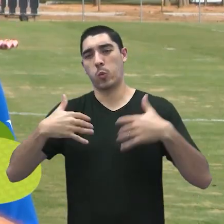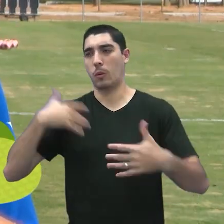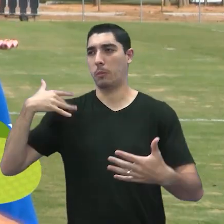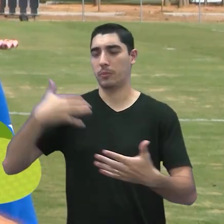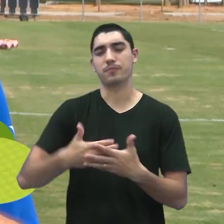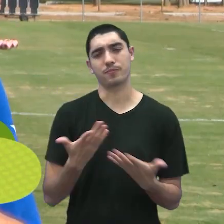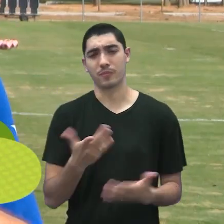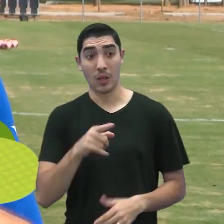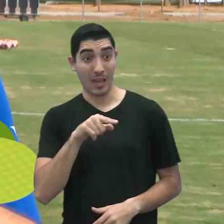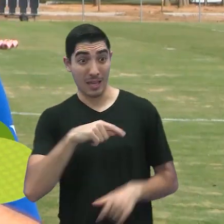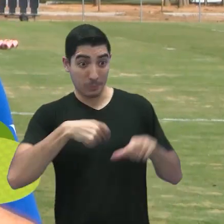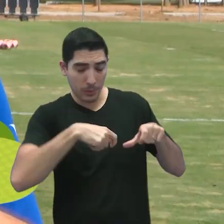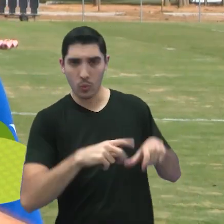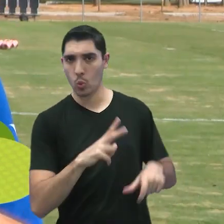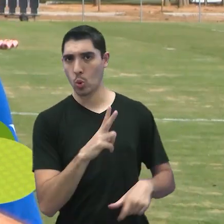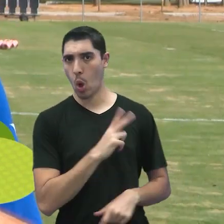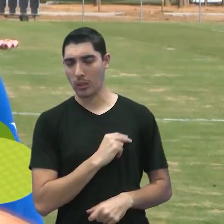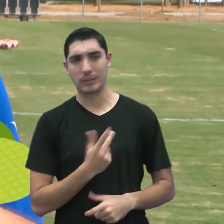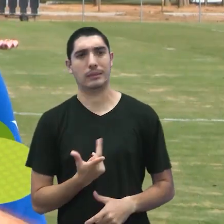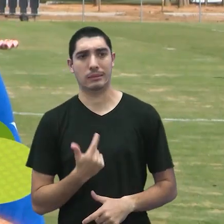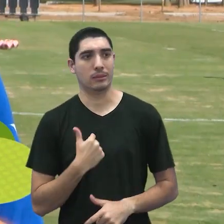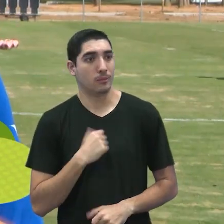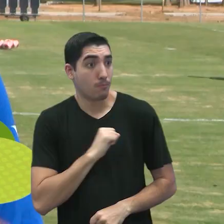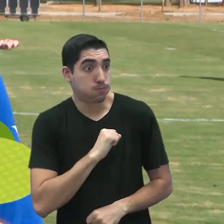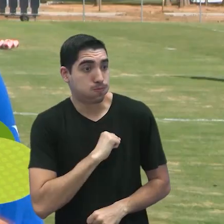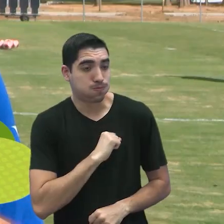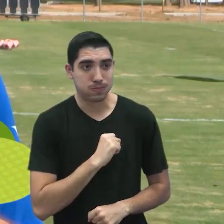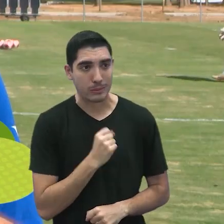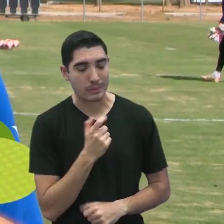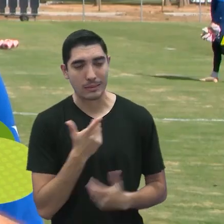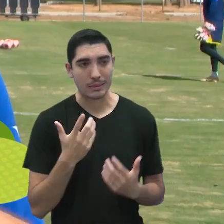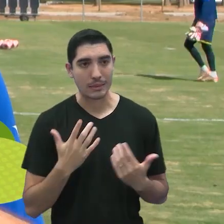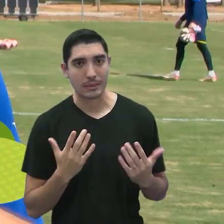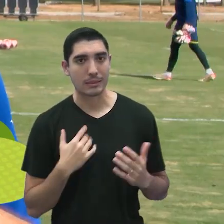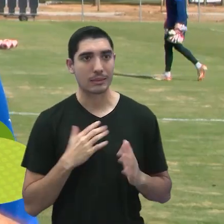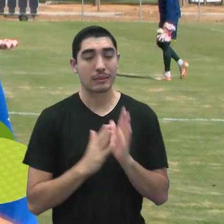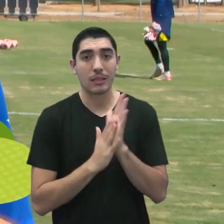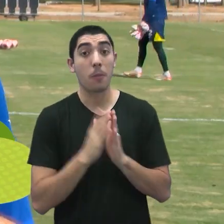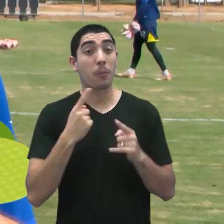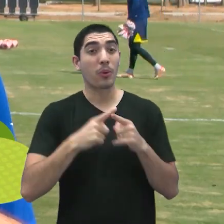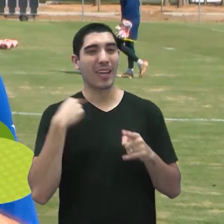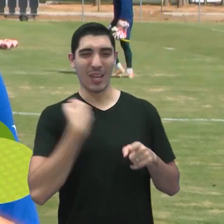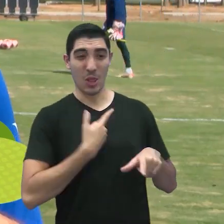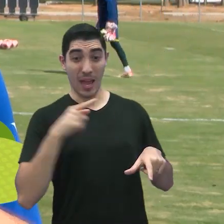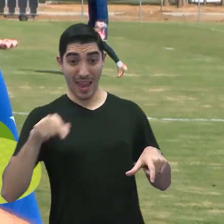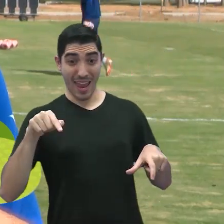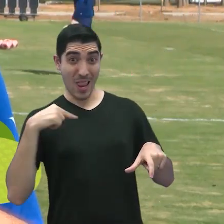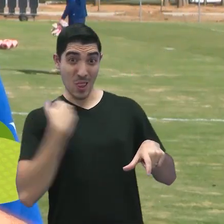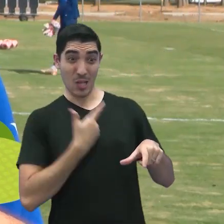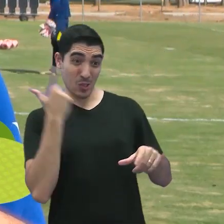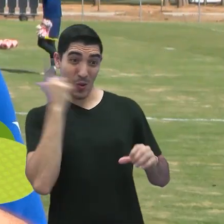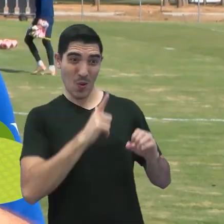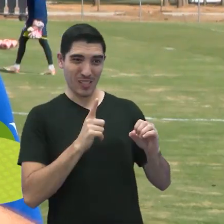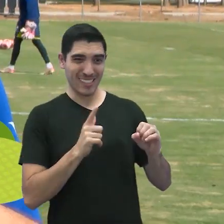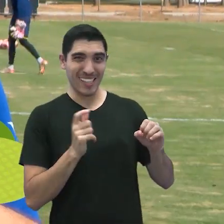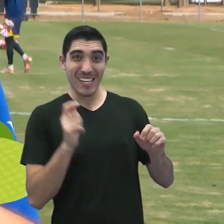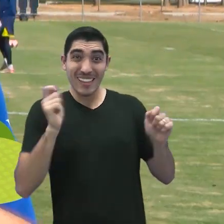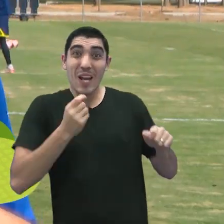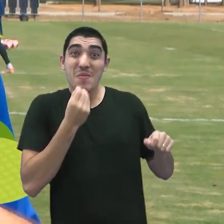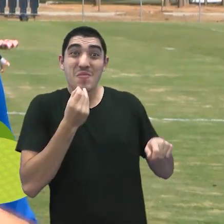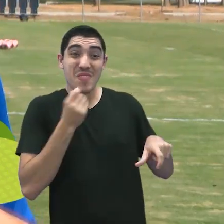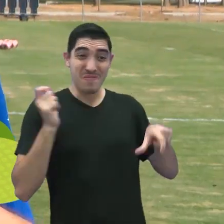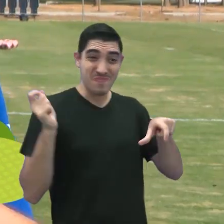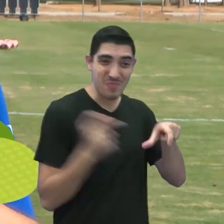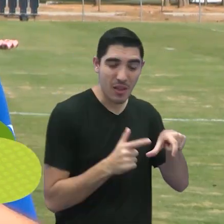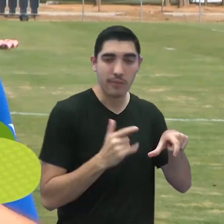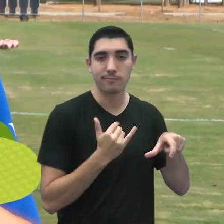Foi tenso, né? Não tem como, né? Principalmente porque, como a gente saiu na frente quando eles perderam, a gente teve a chance